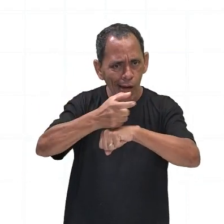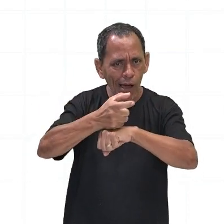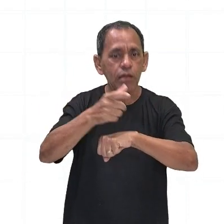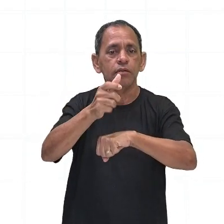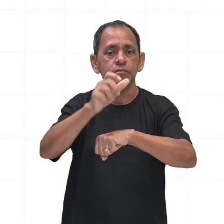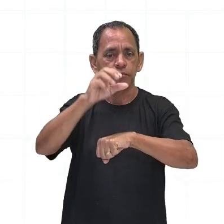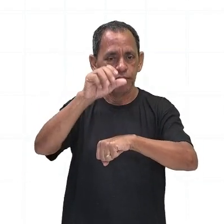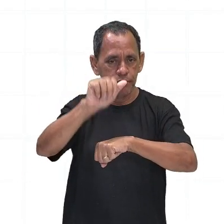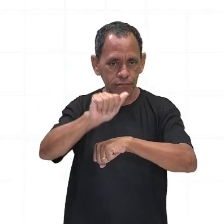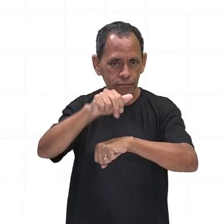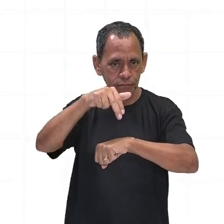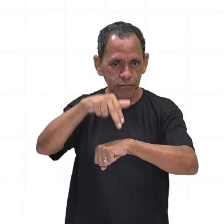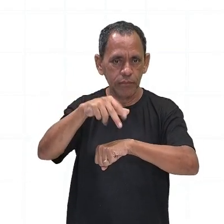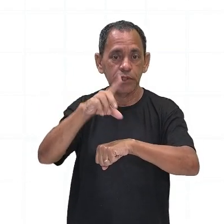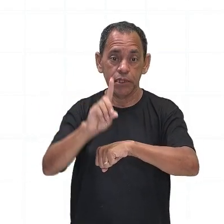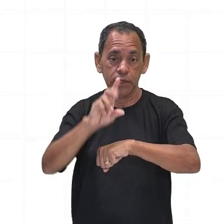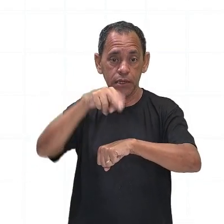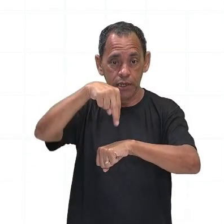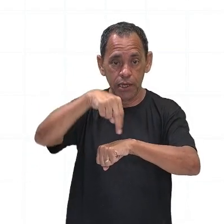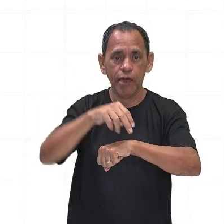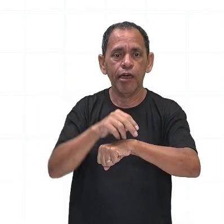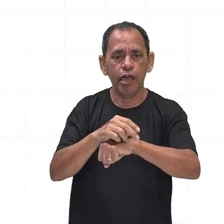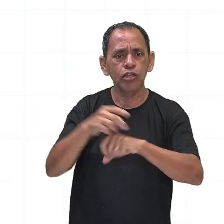é classificado como um termo